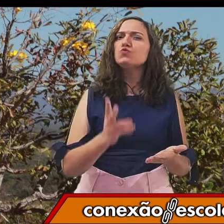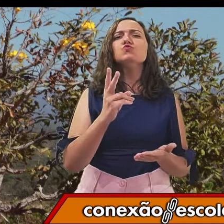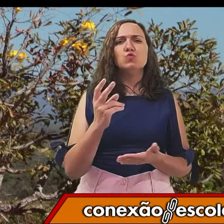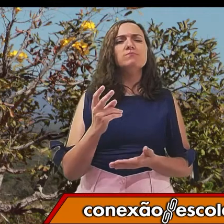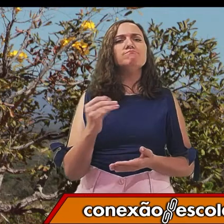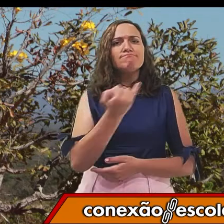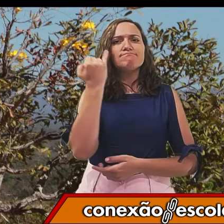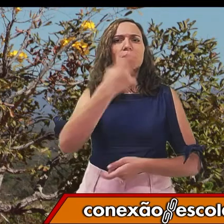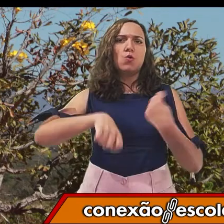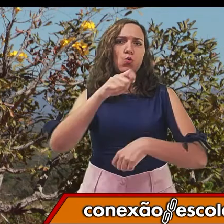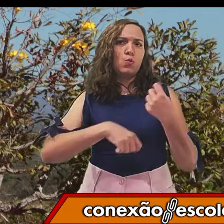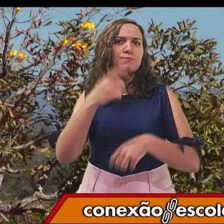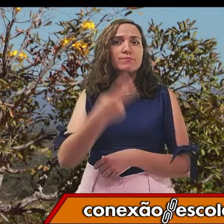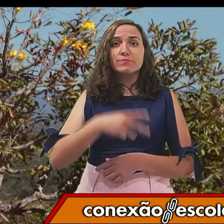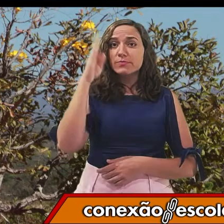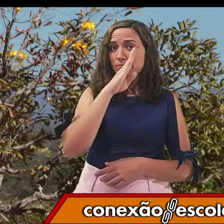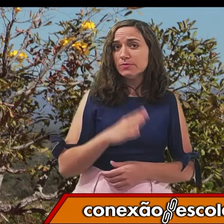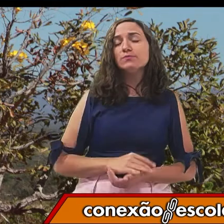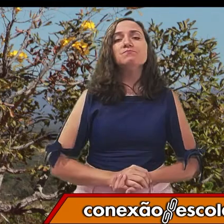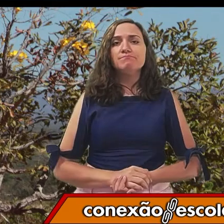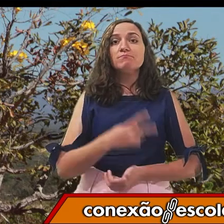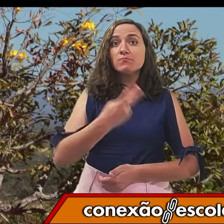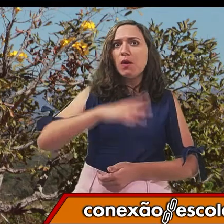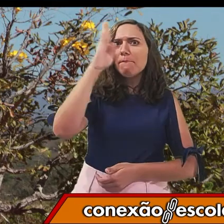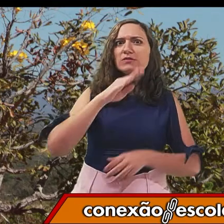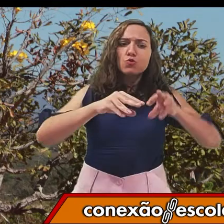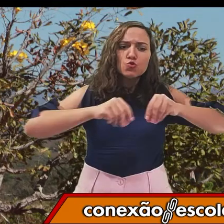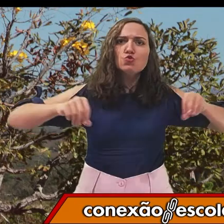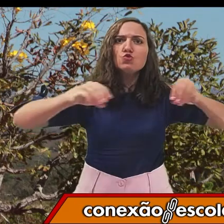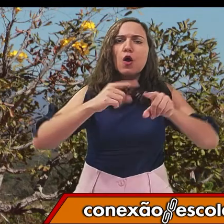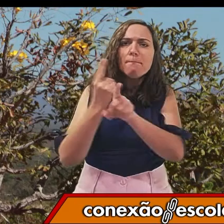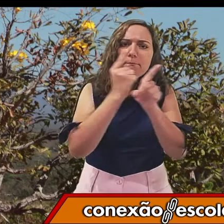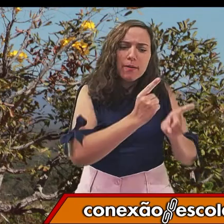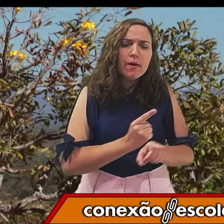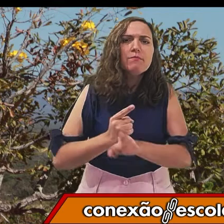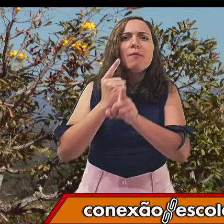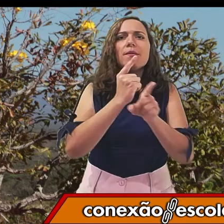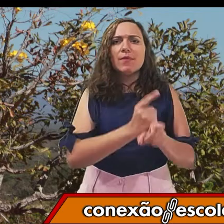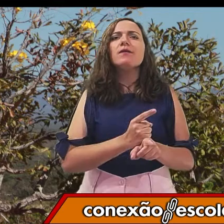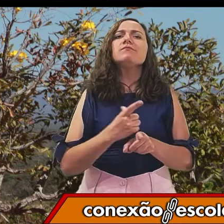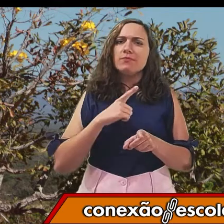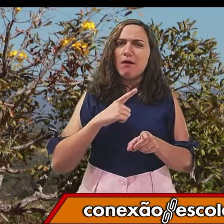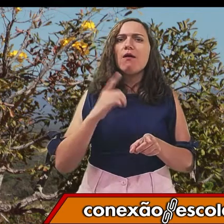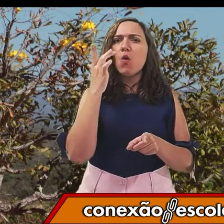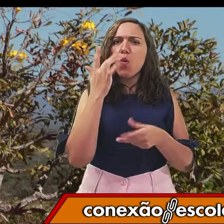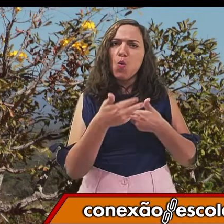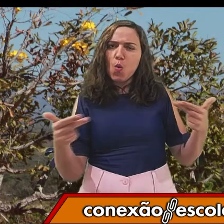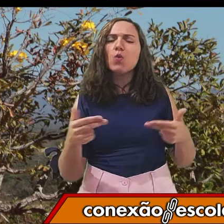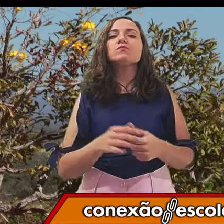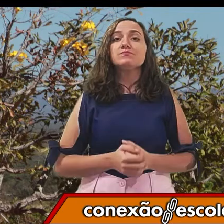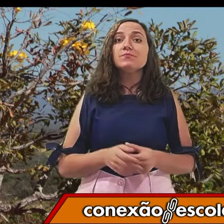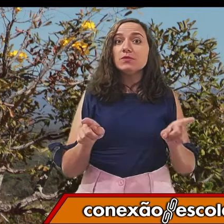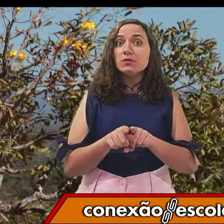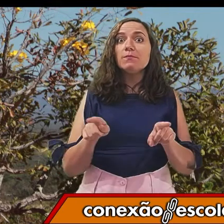economia brasileira. O subsolo brasileiro é um grande depósito mineral. As reservas de petróleo